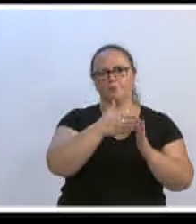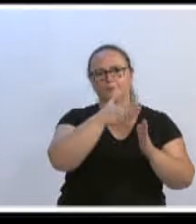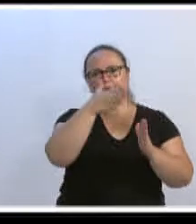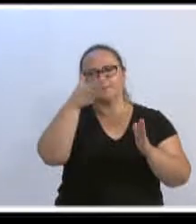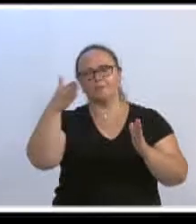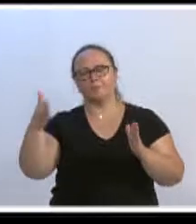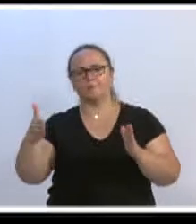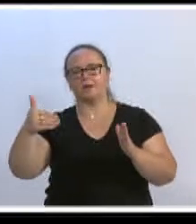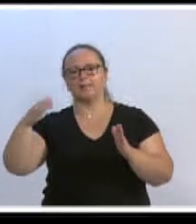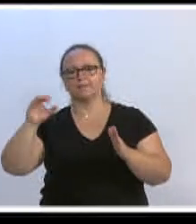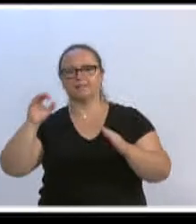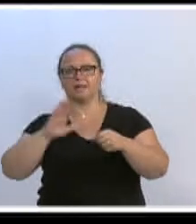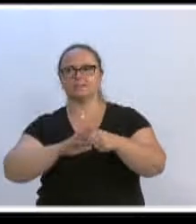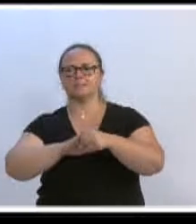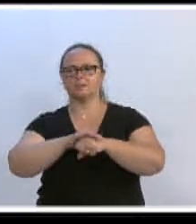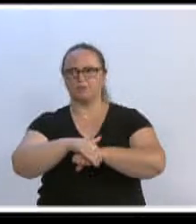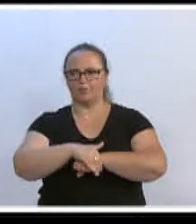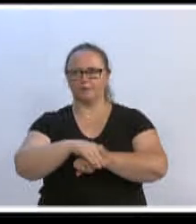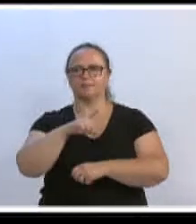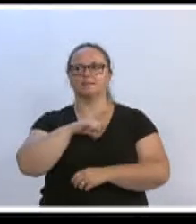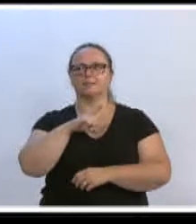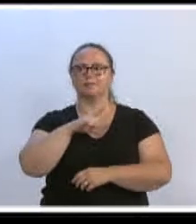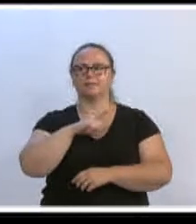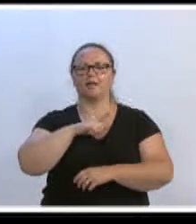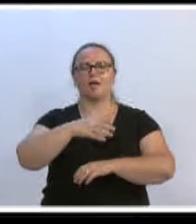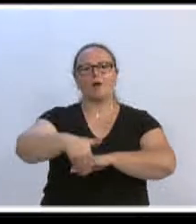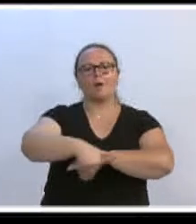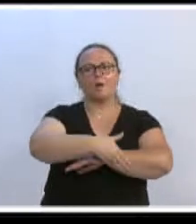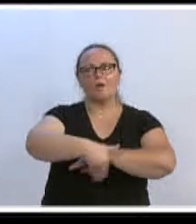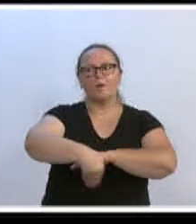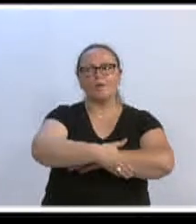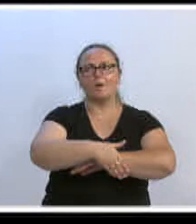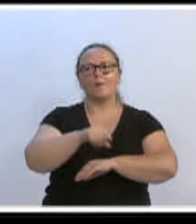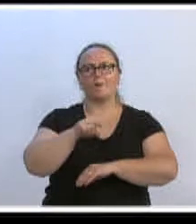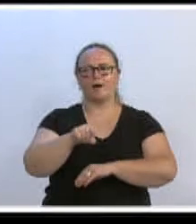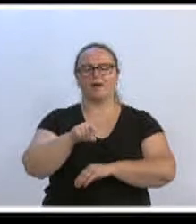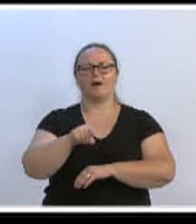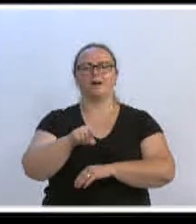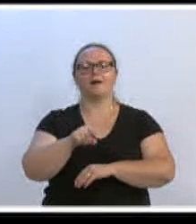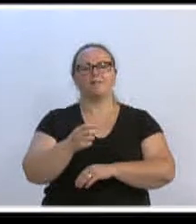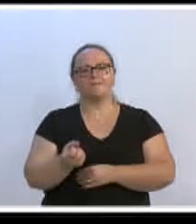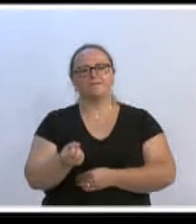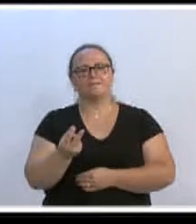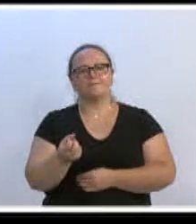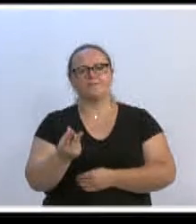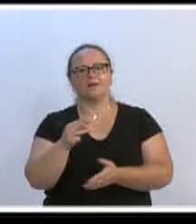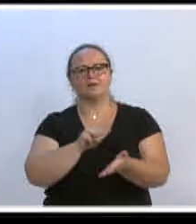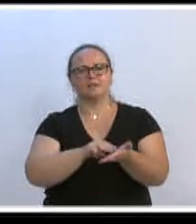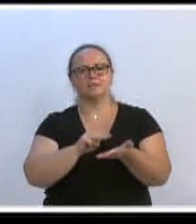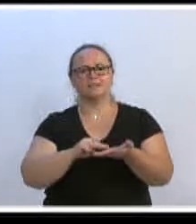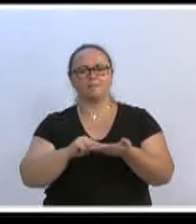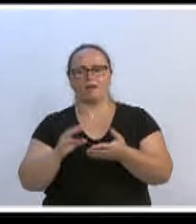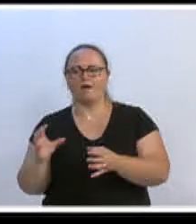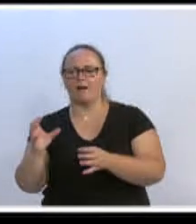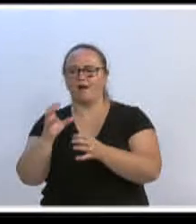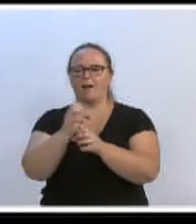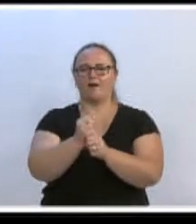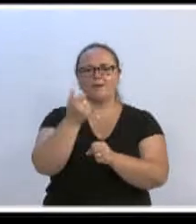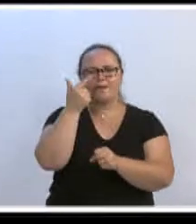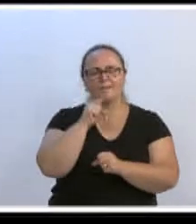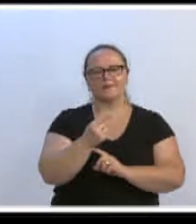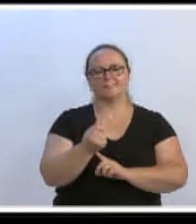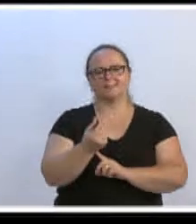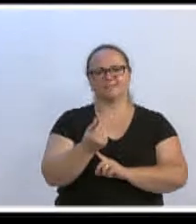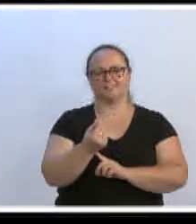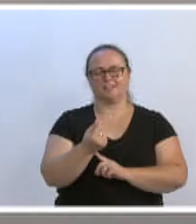moradores da rua enche bells convidar toda a comunidade blumenauense para se fazer presente